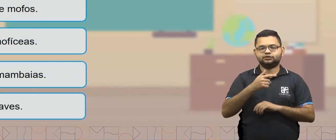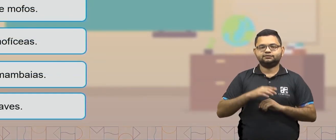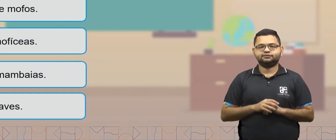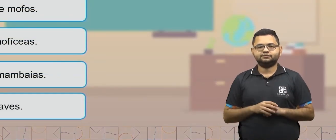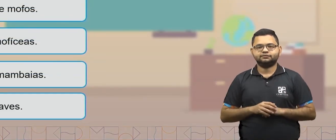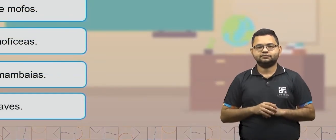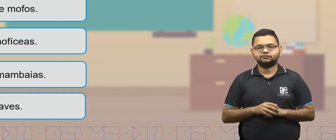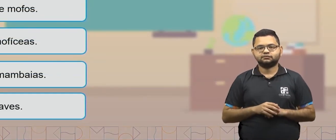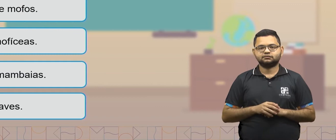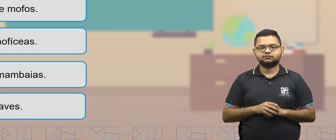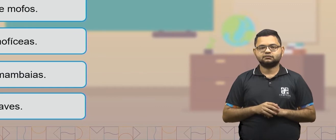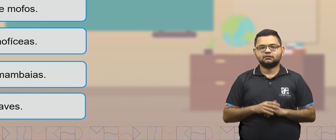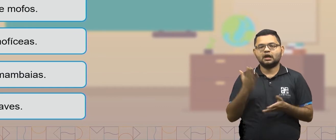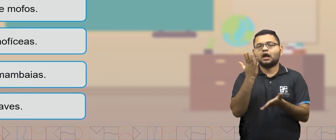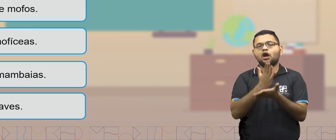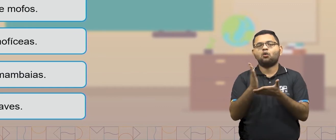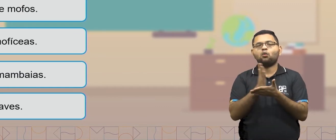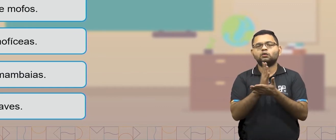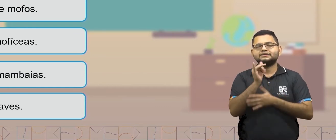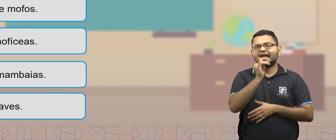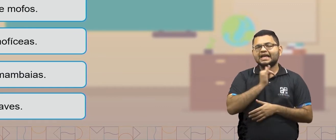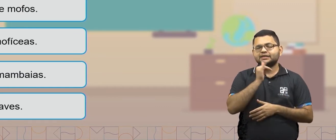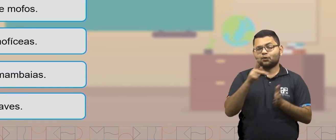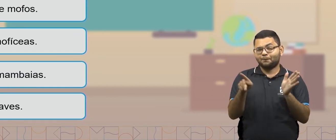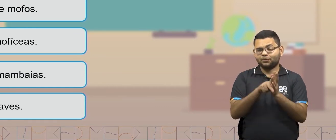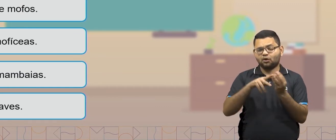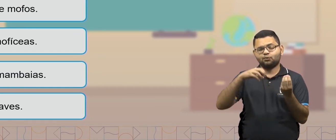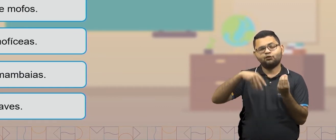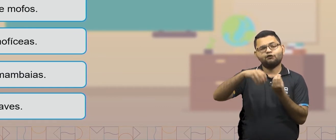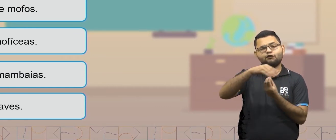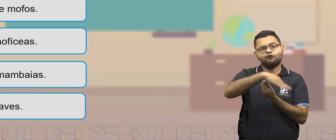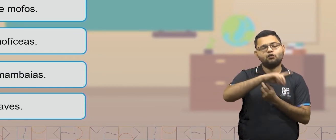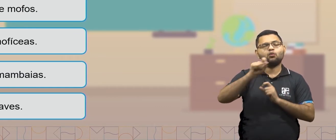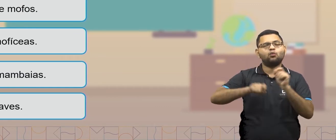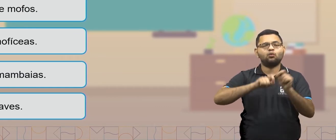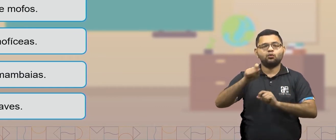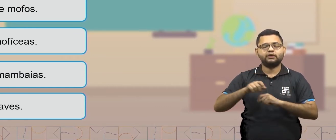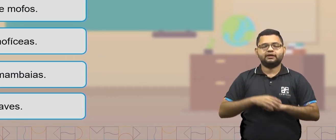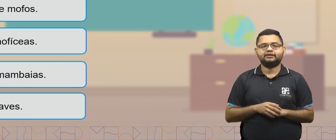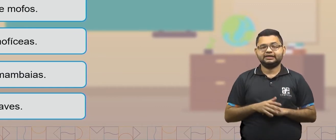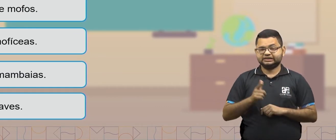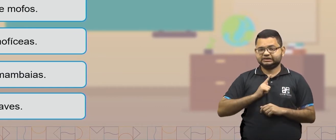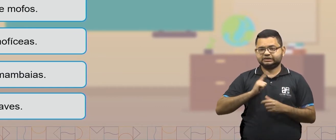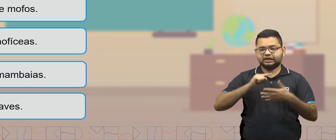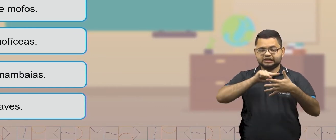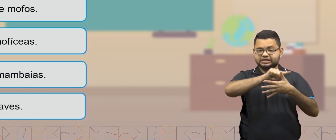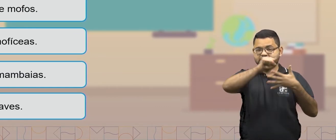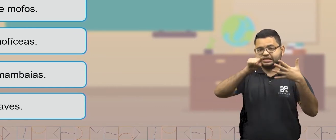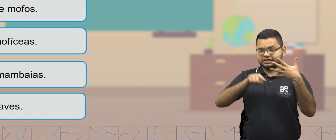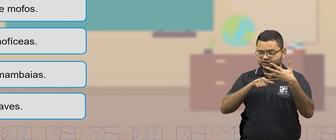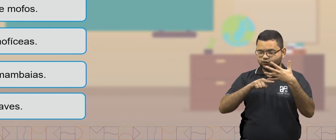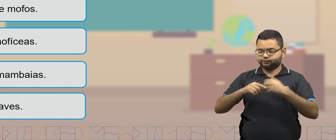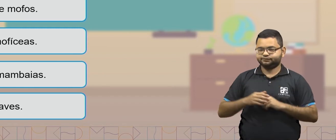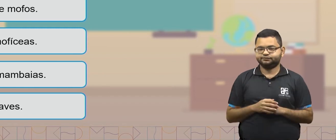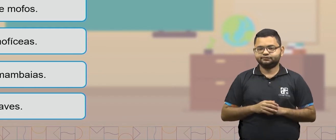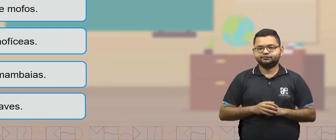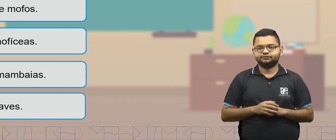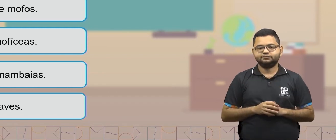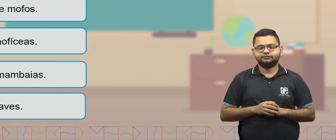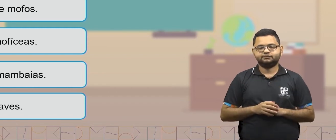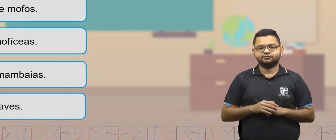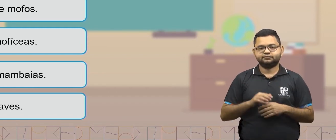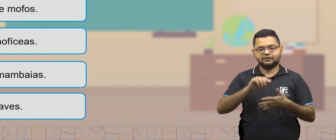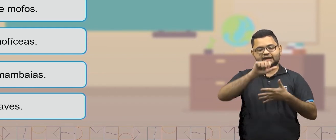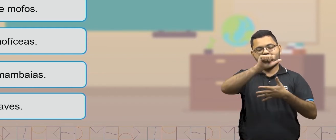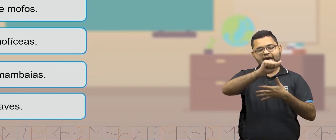Atividade 2. Alguns exemplos de fungos são... Você tem aí 5 alternativas.